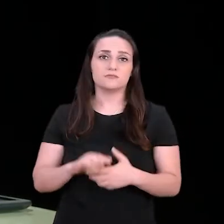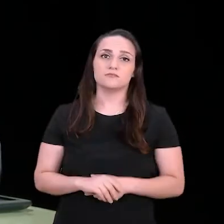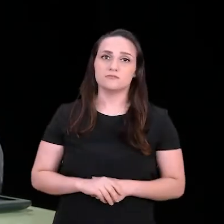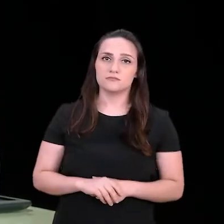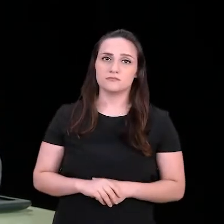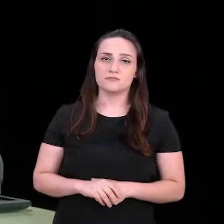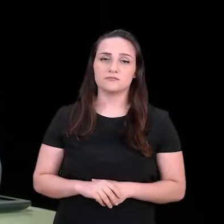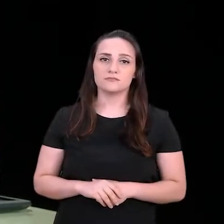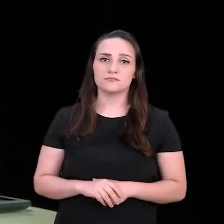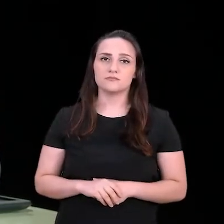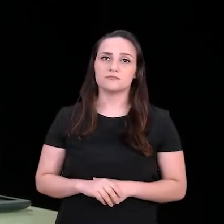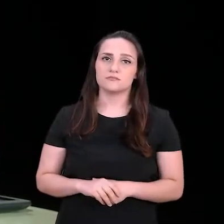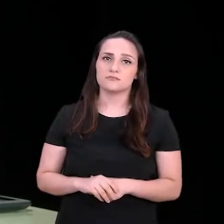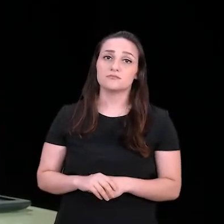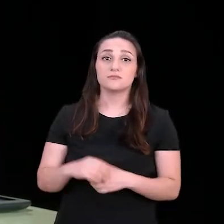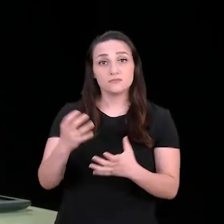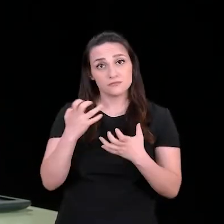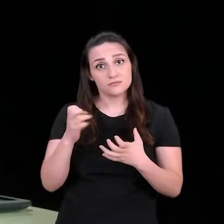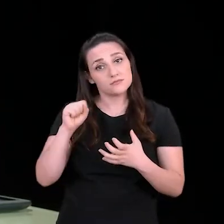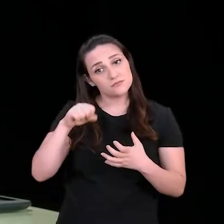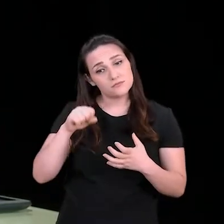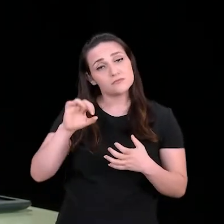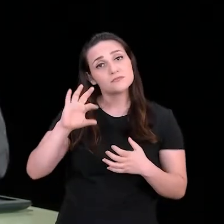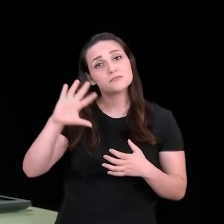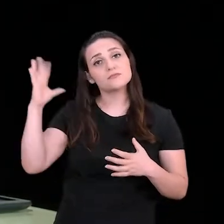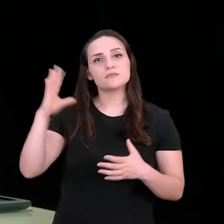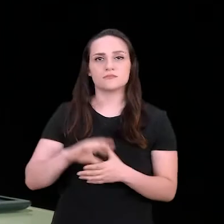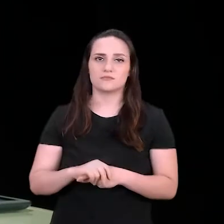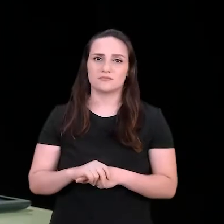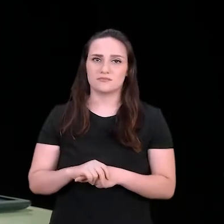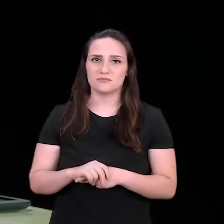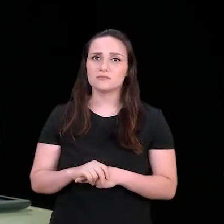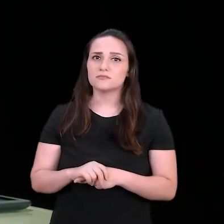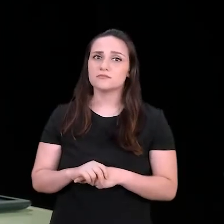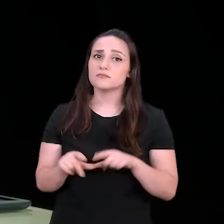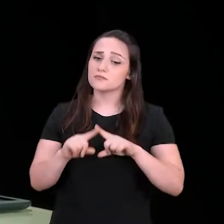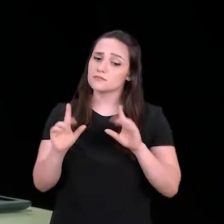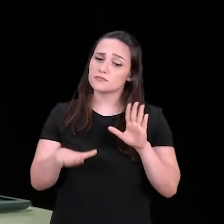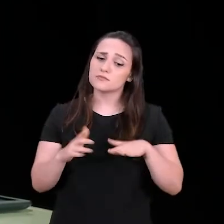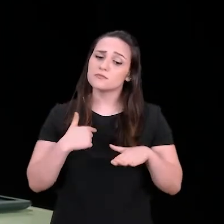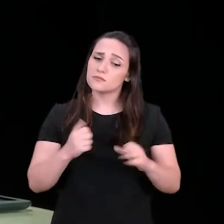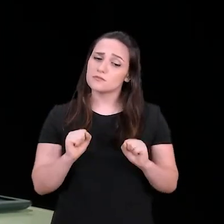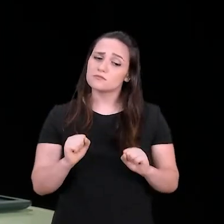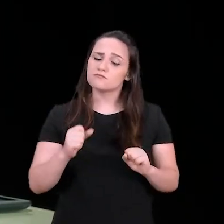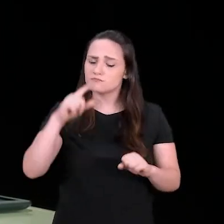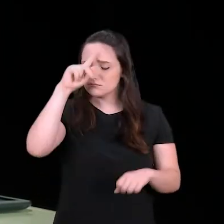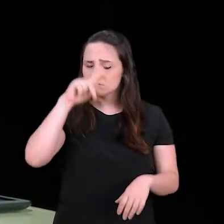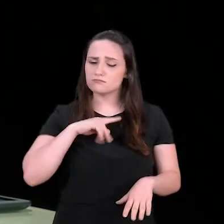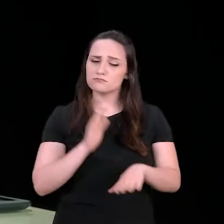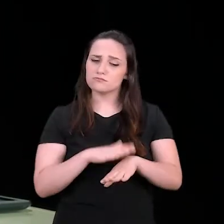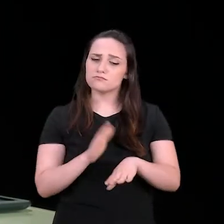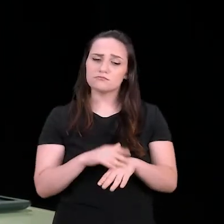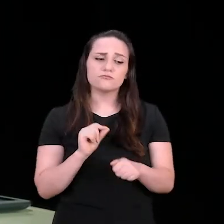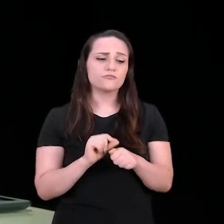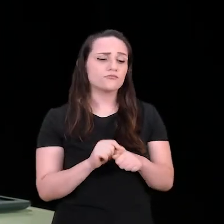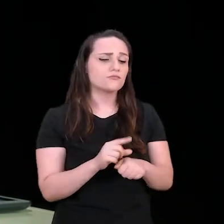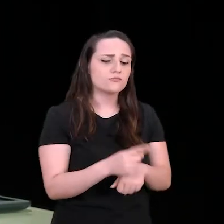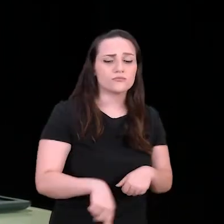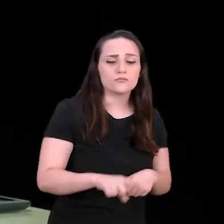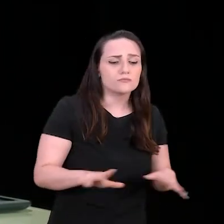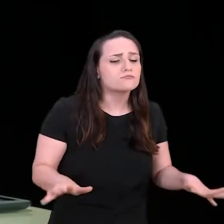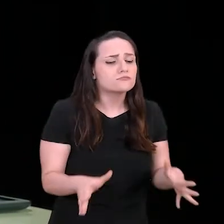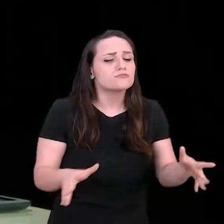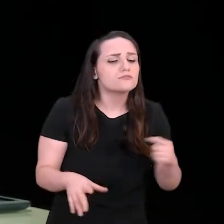gente tem que esperar que as coisas aconteçam também. Sim. Ao mesmo tempo que a gente pode provocar, né? Como professor, eu posso provocar com os meus alunos que